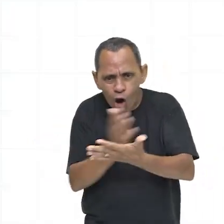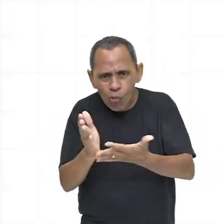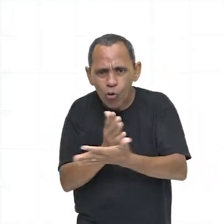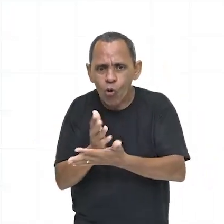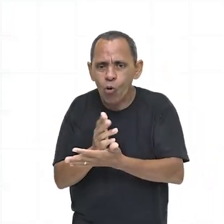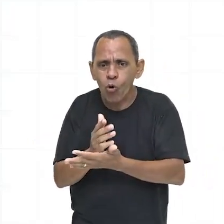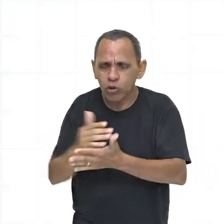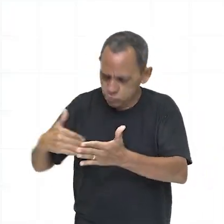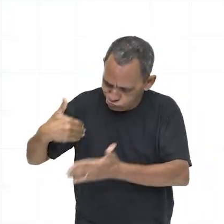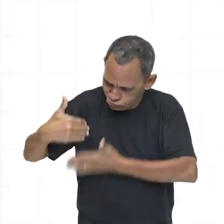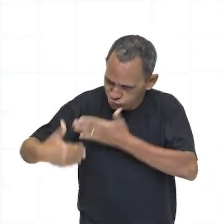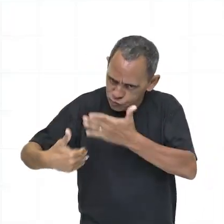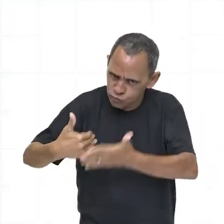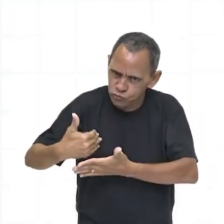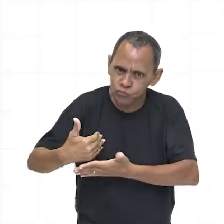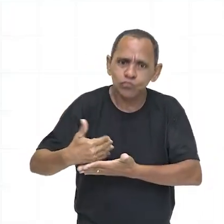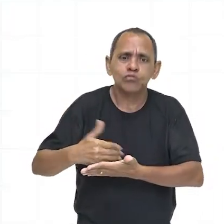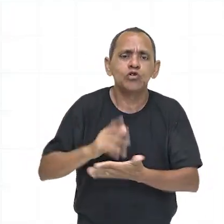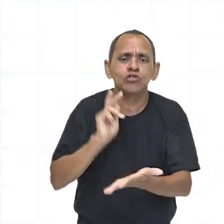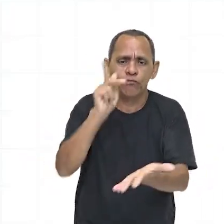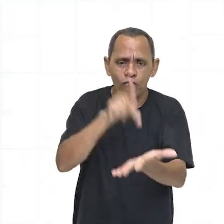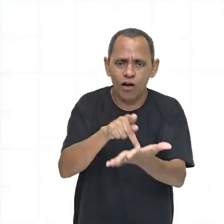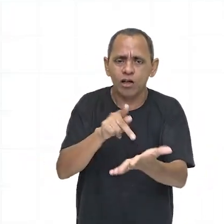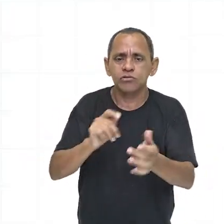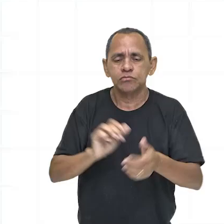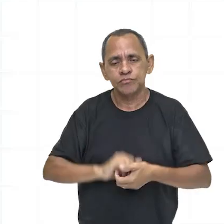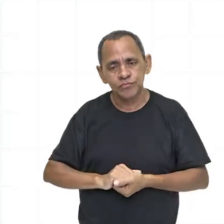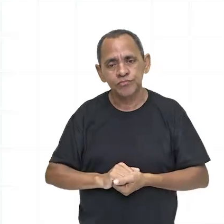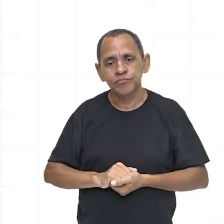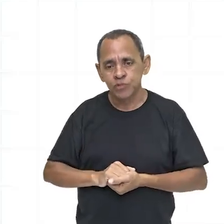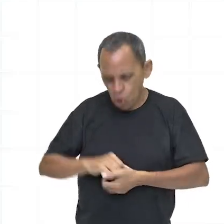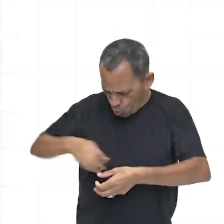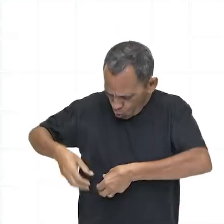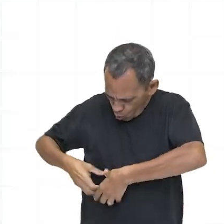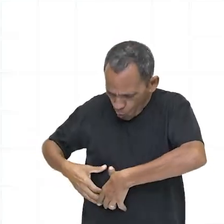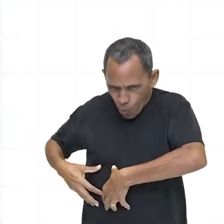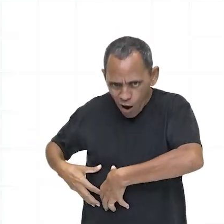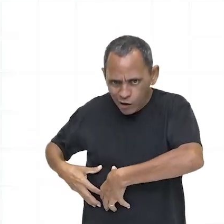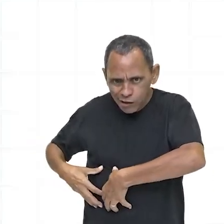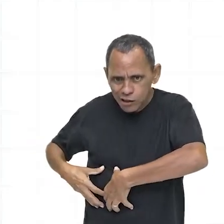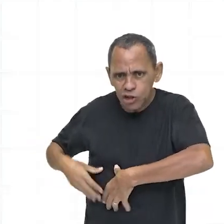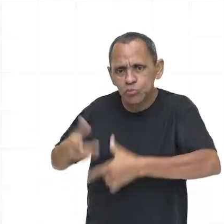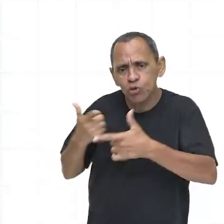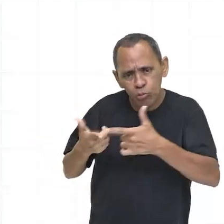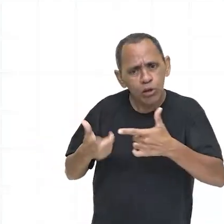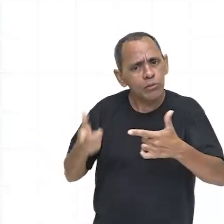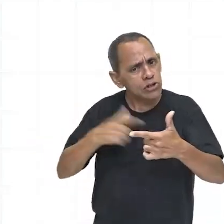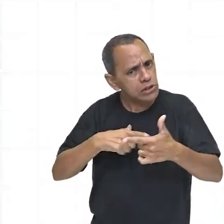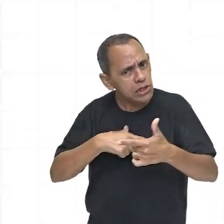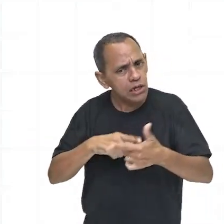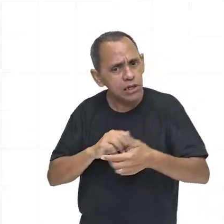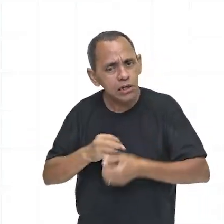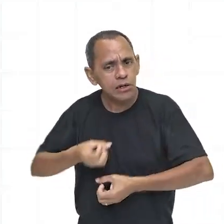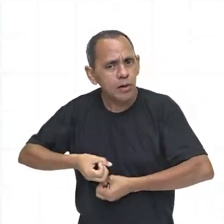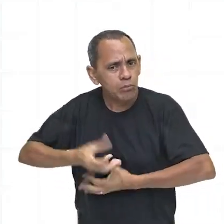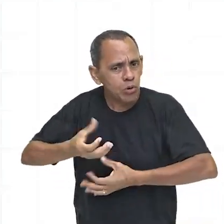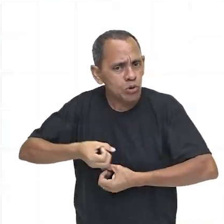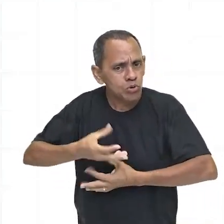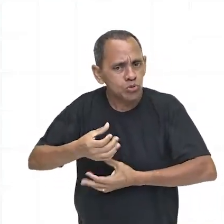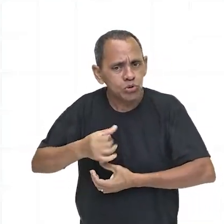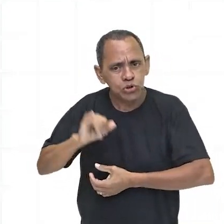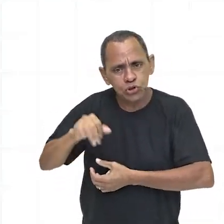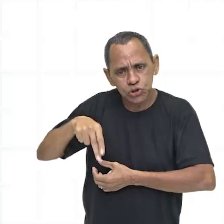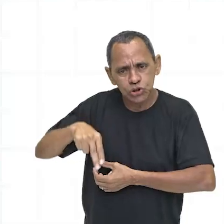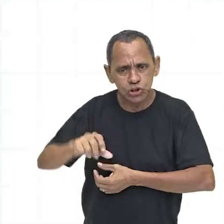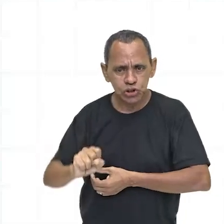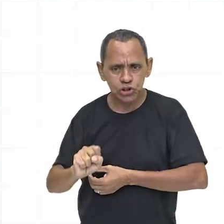região, e o pâncreas não funciona, consequentemente não produz insulina. Aí